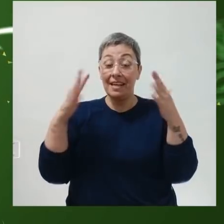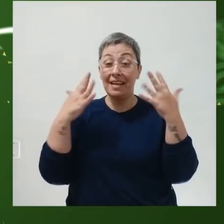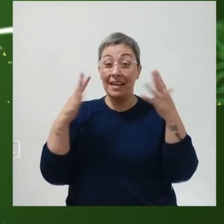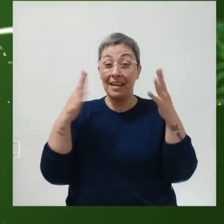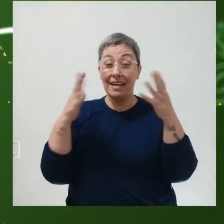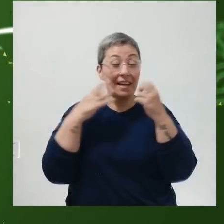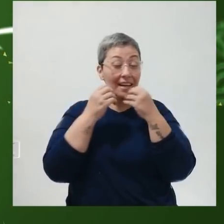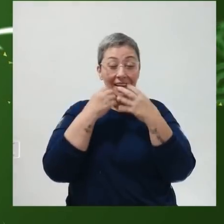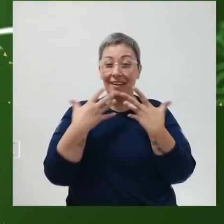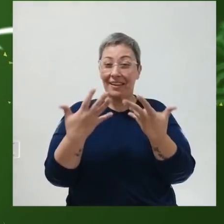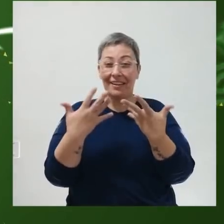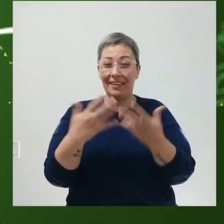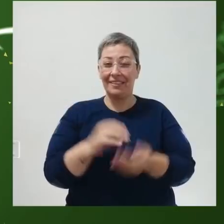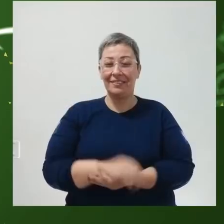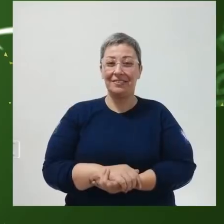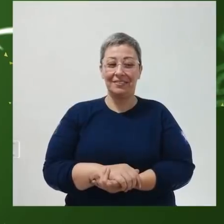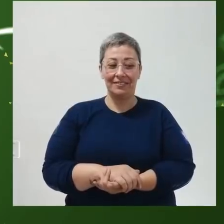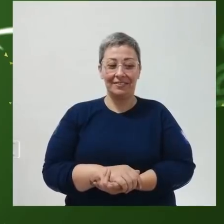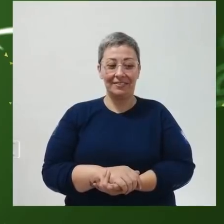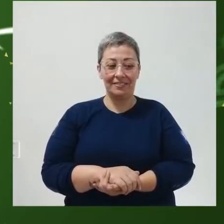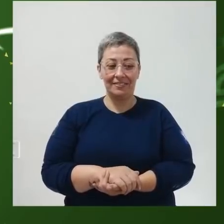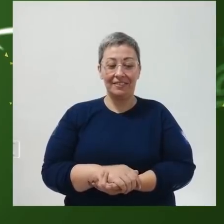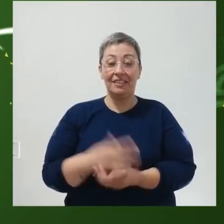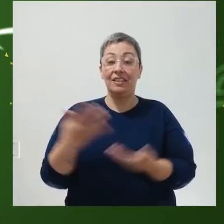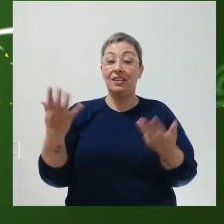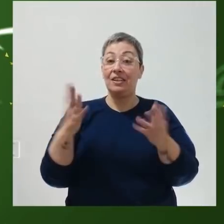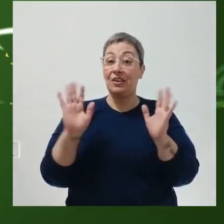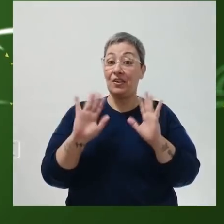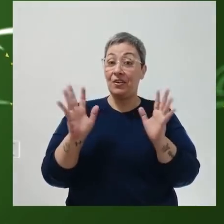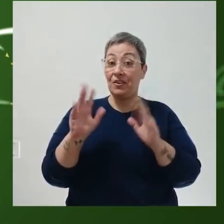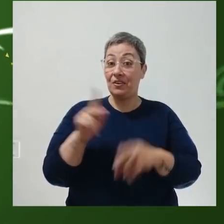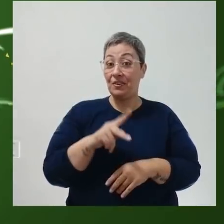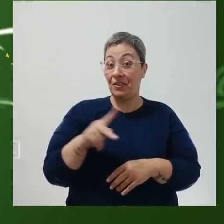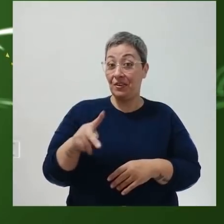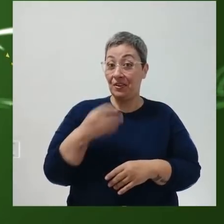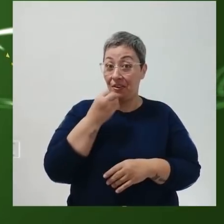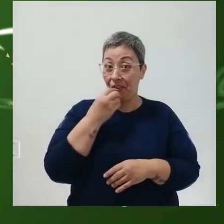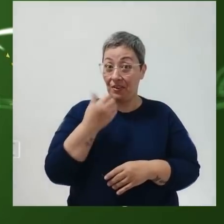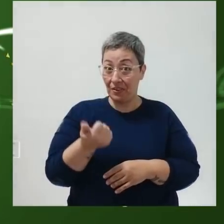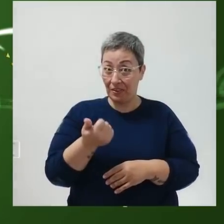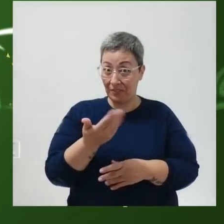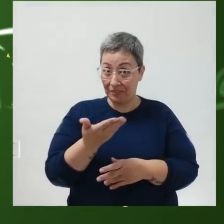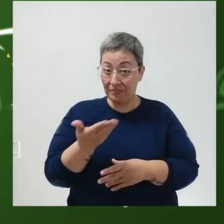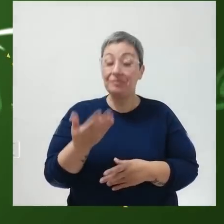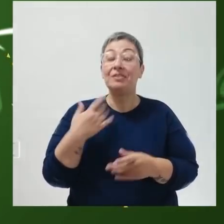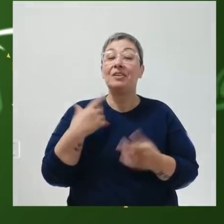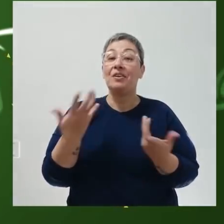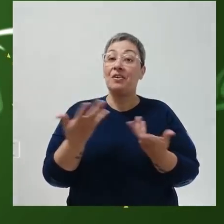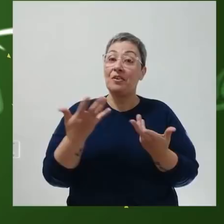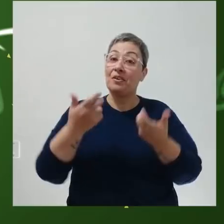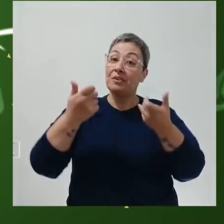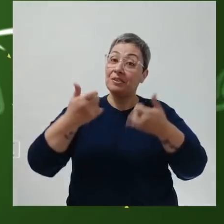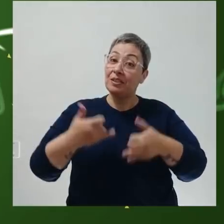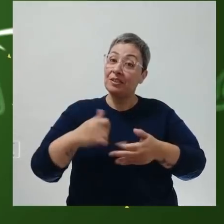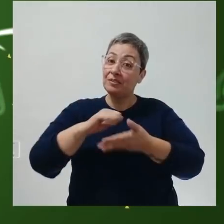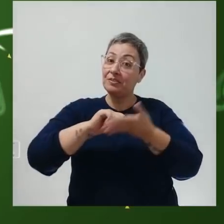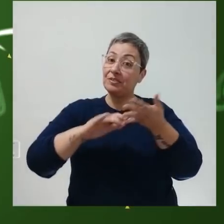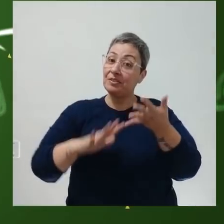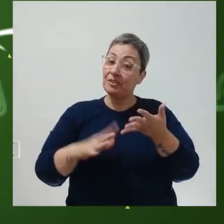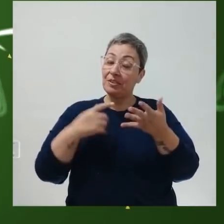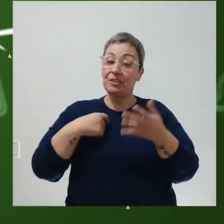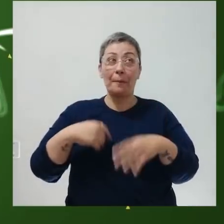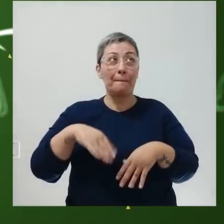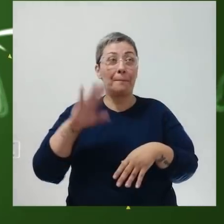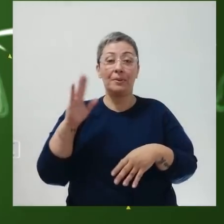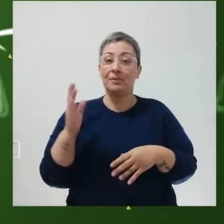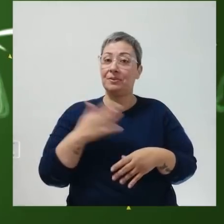Aê, muito bom! Oi, professora, tudo bem com você? Eu vou falar das atividades que eu